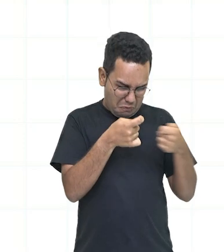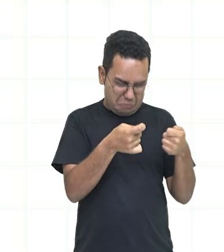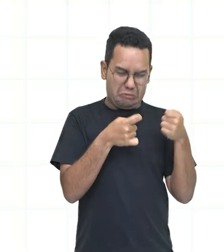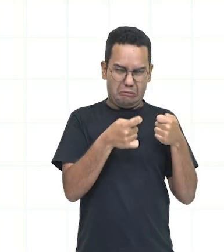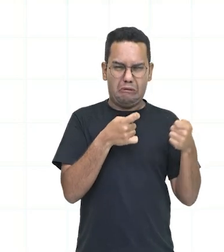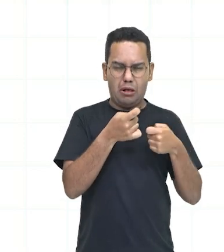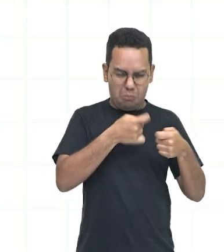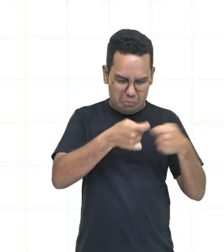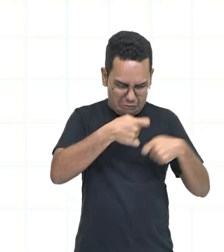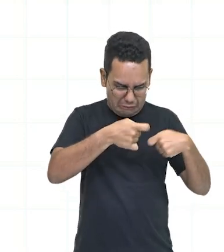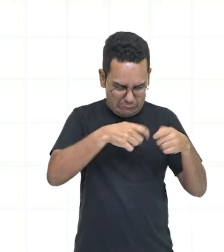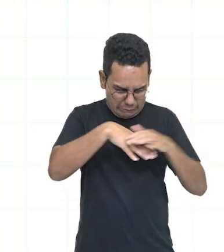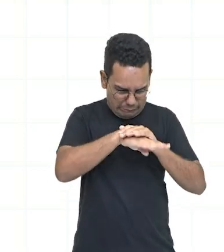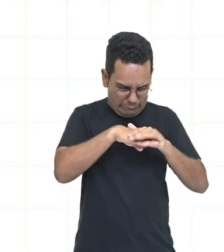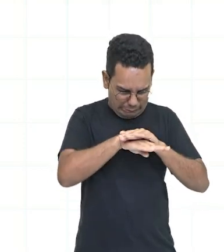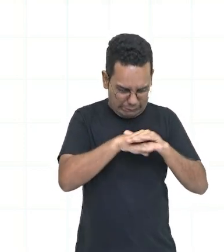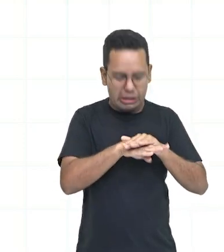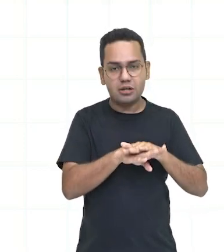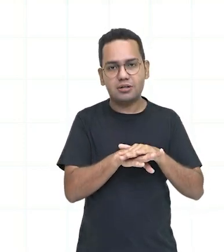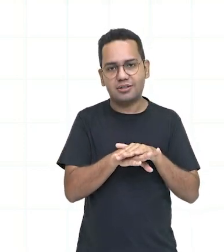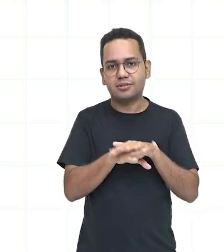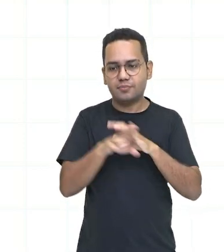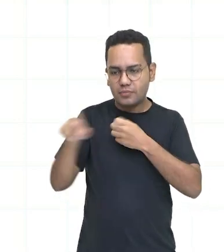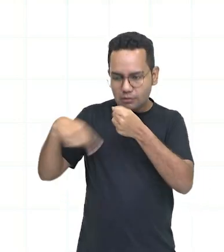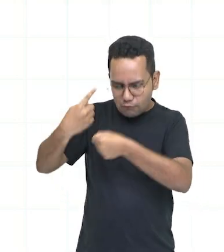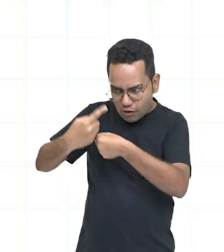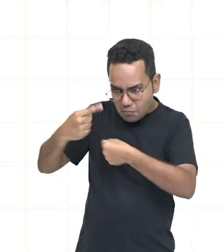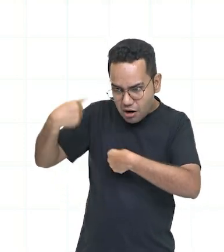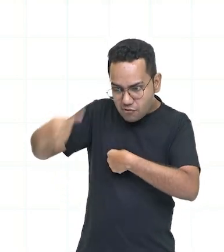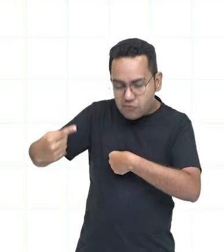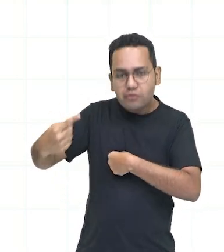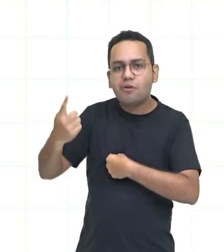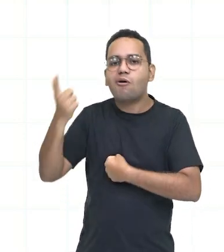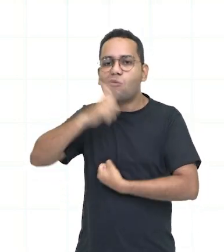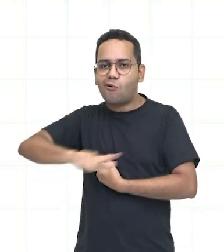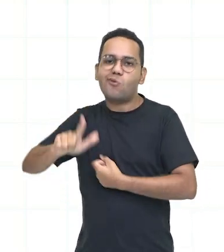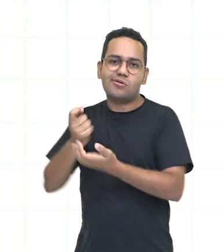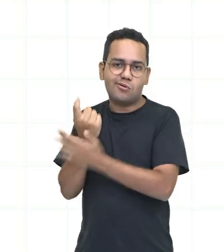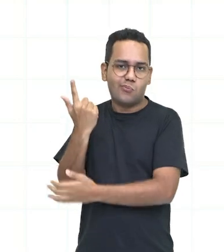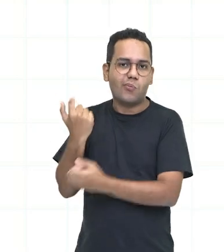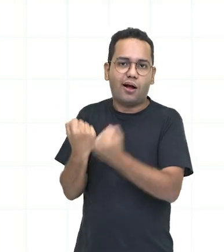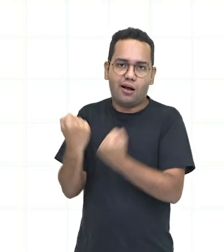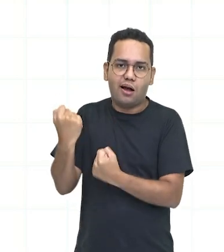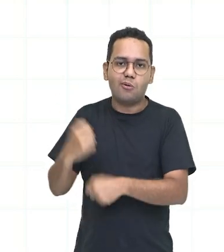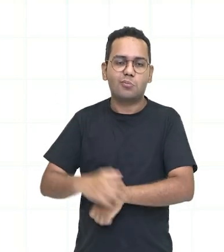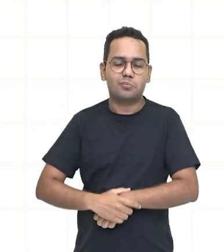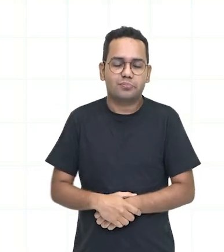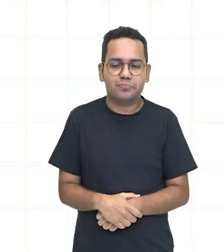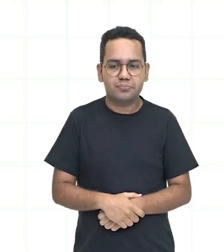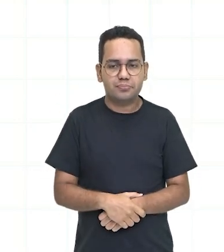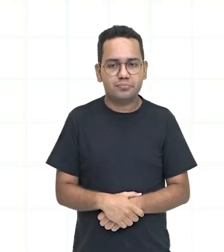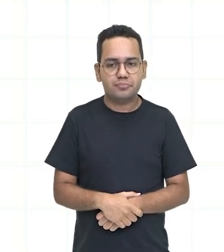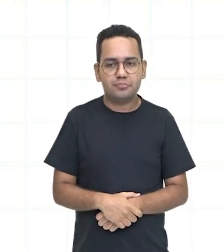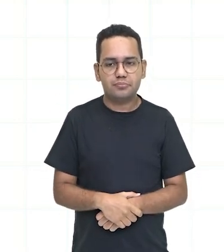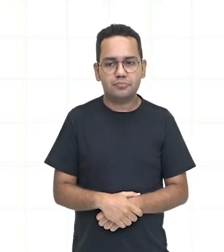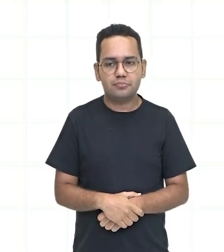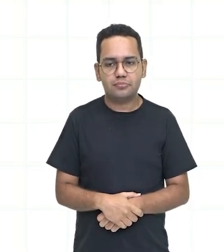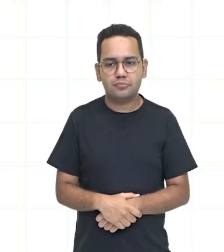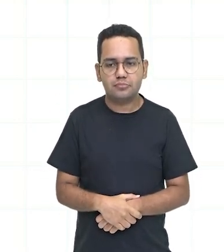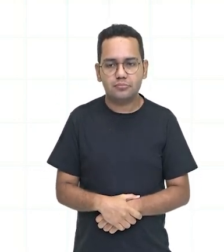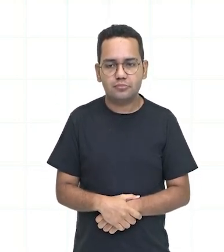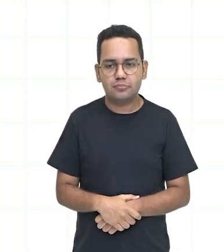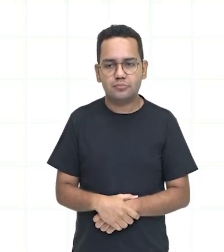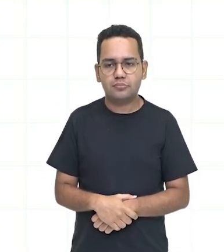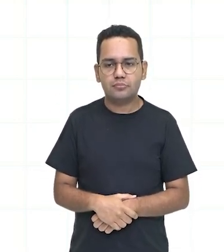year. Aqui eu tenho o verbo auxiliar will, mais o verbo to buy, que é comprar. Esse aqui, o buy, é o verbo principal.